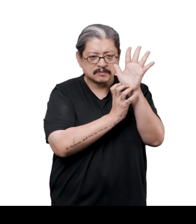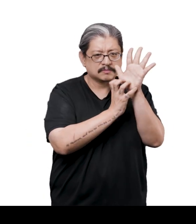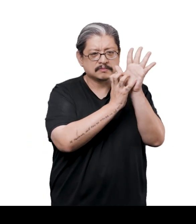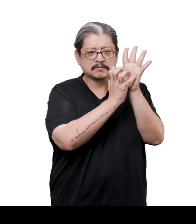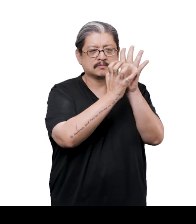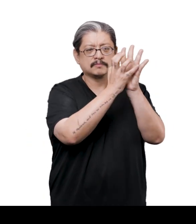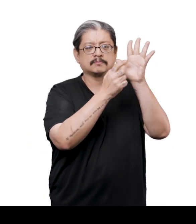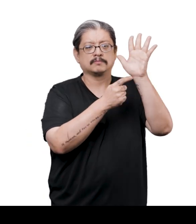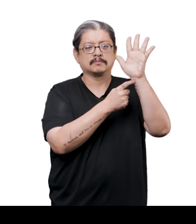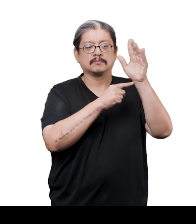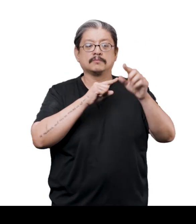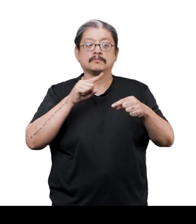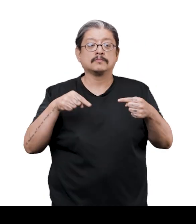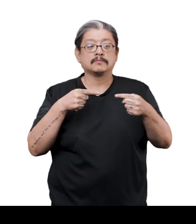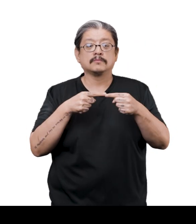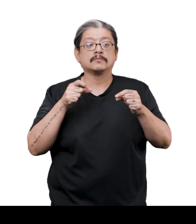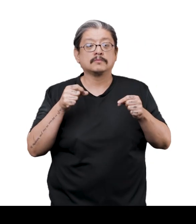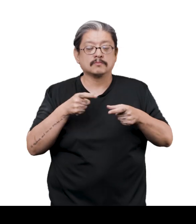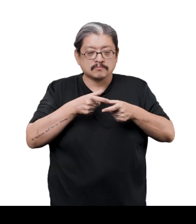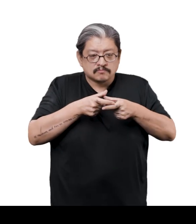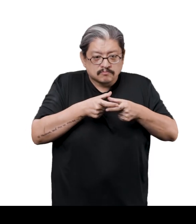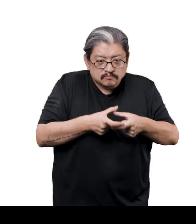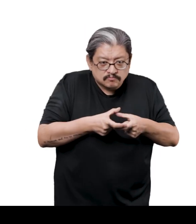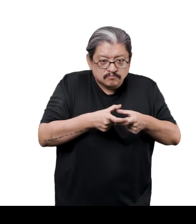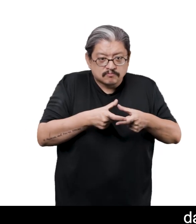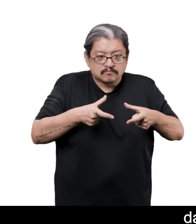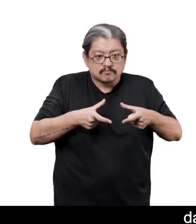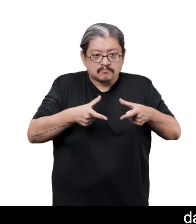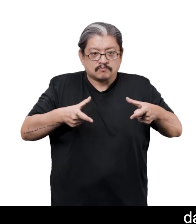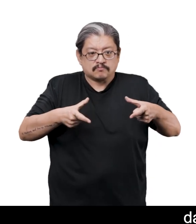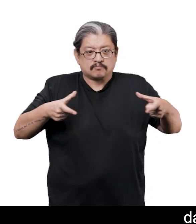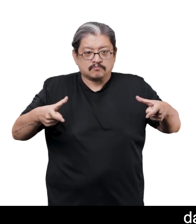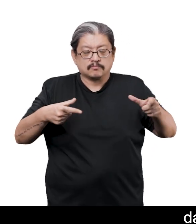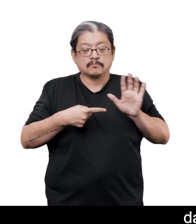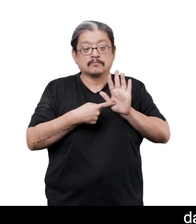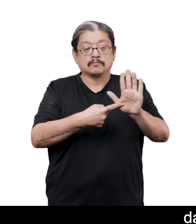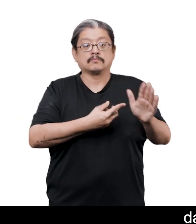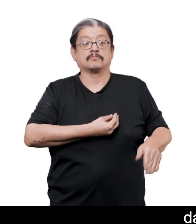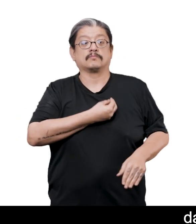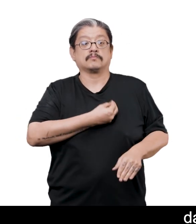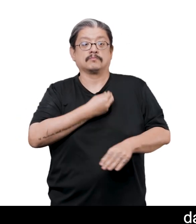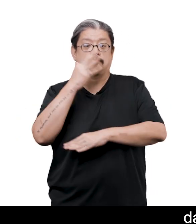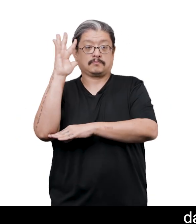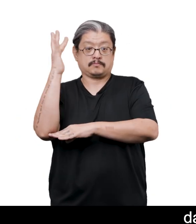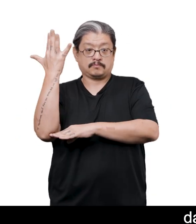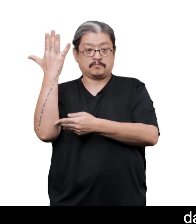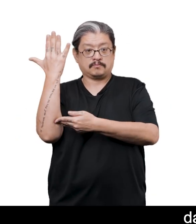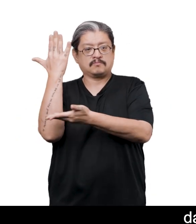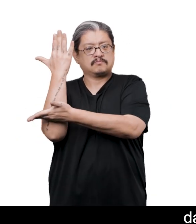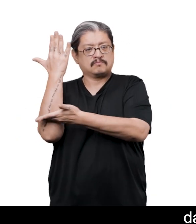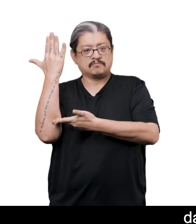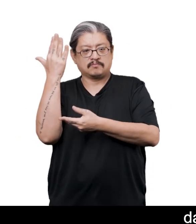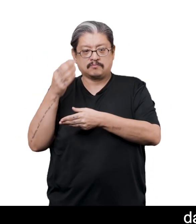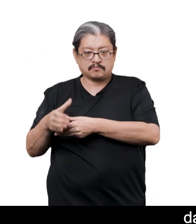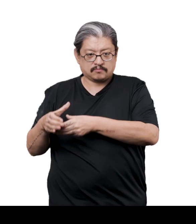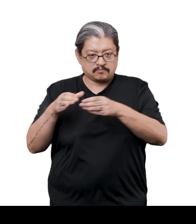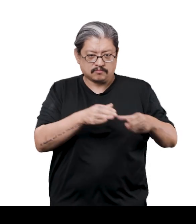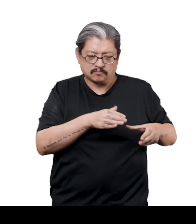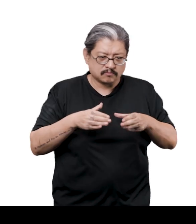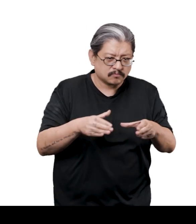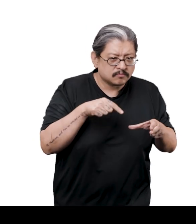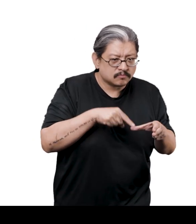anéis, concêntricos, revelam os diversos momentos da biografia de cada árvore e são, de certo